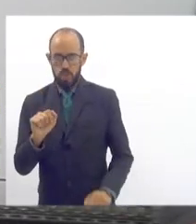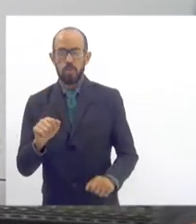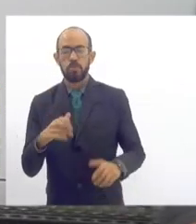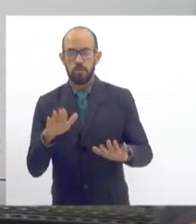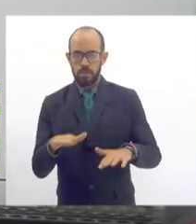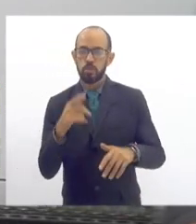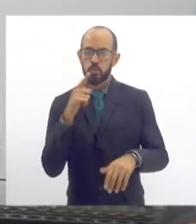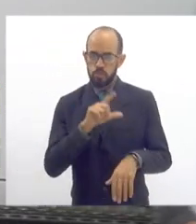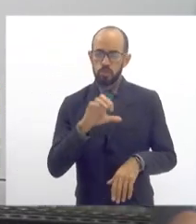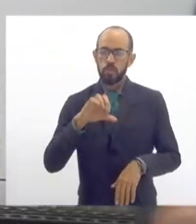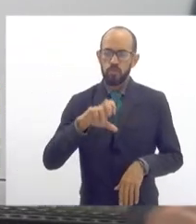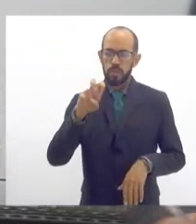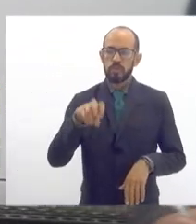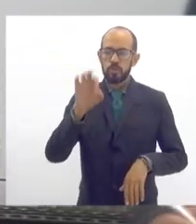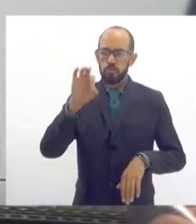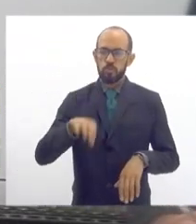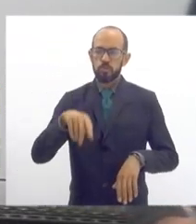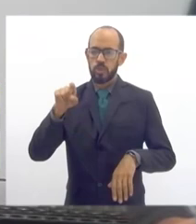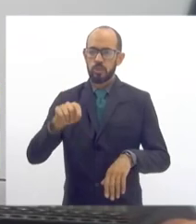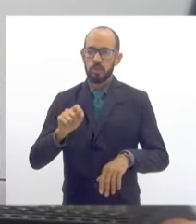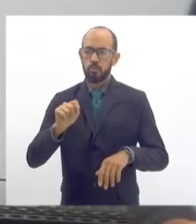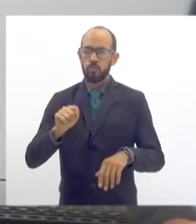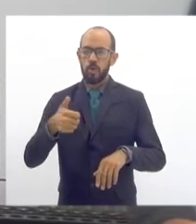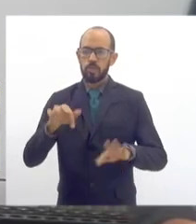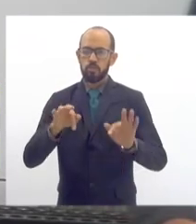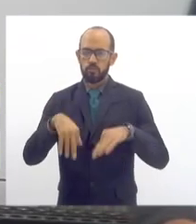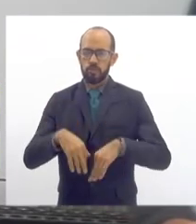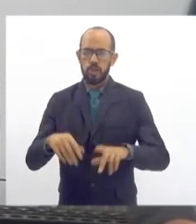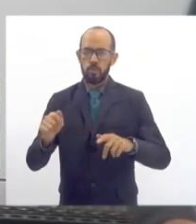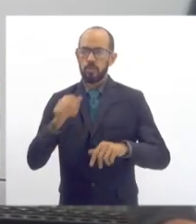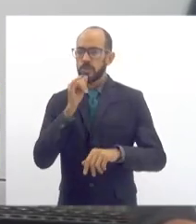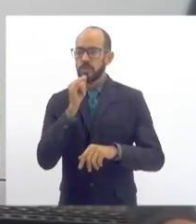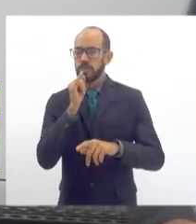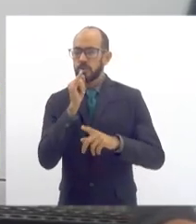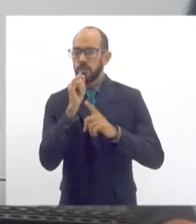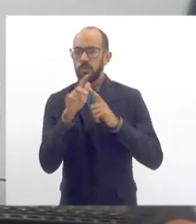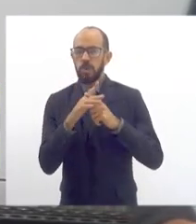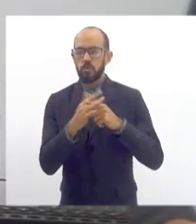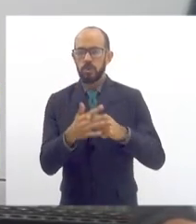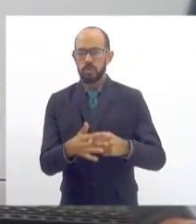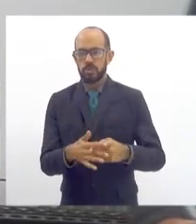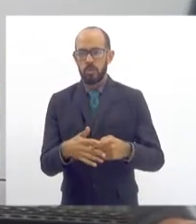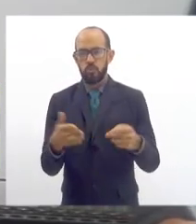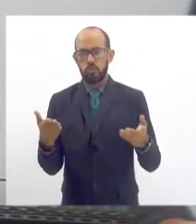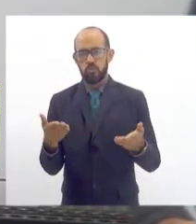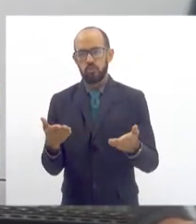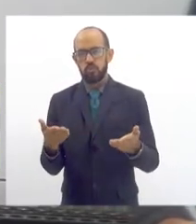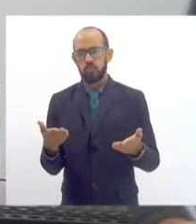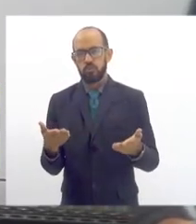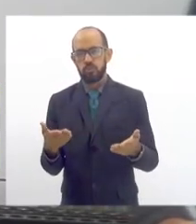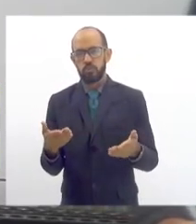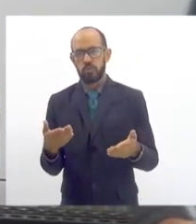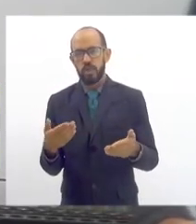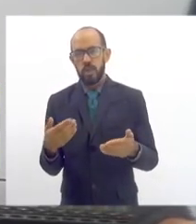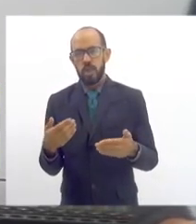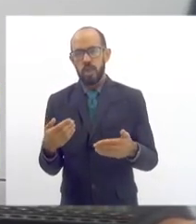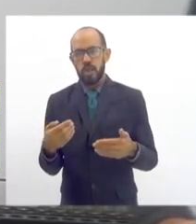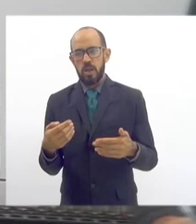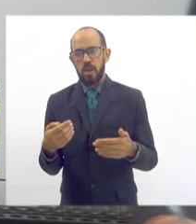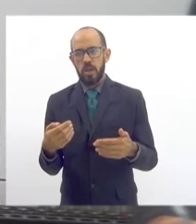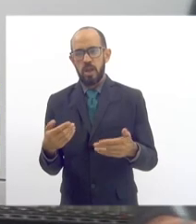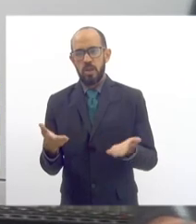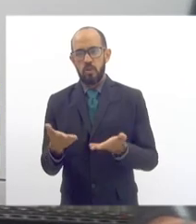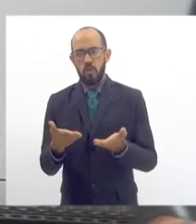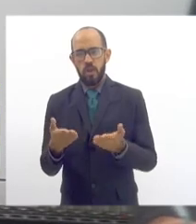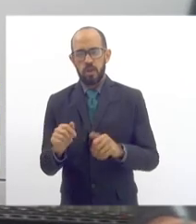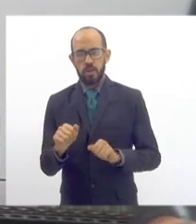as licitações. Estamos na fase final, como, por exemplo, da manutenção, que está na fase de recurso